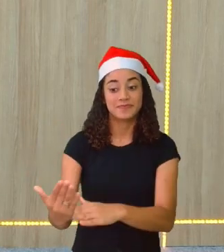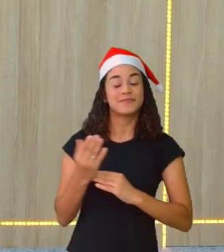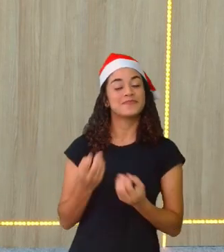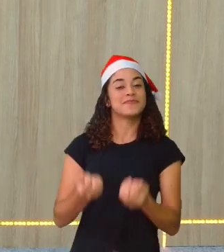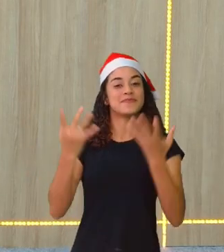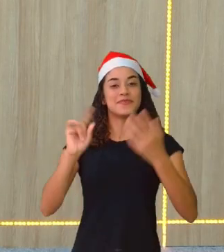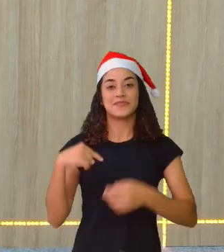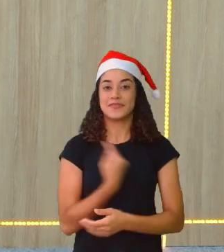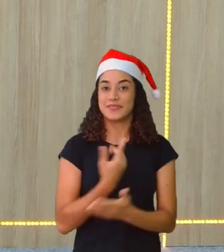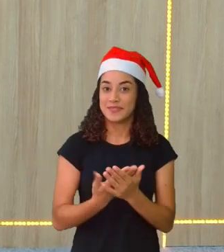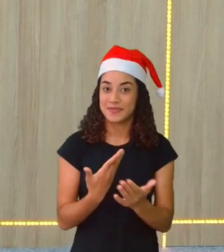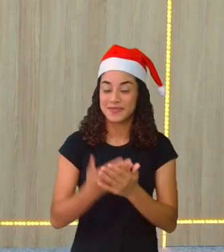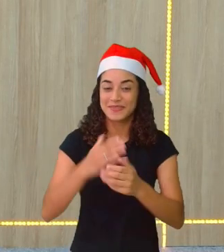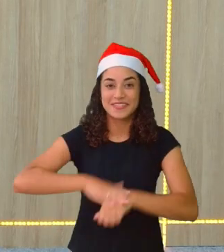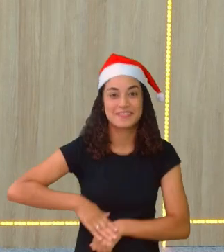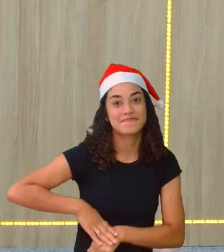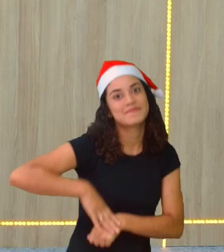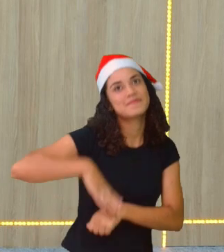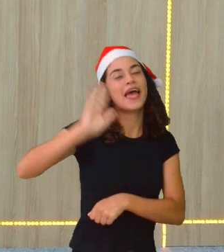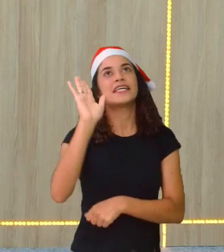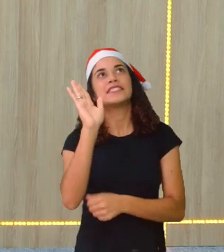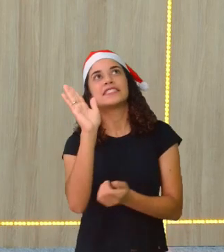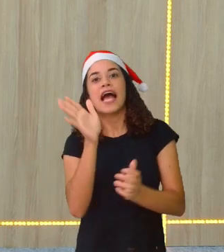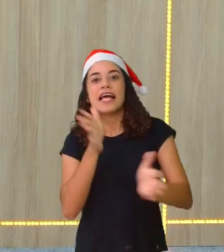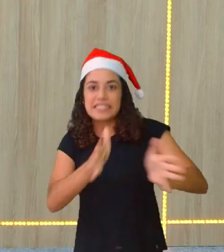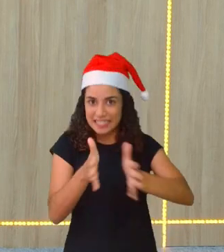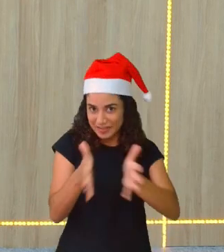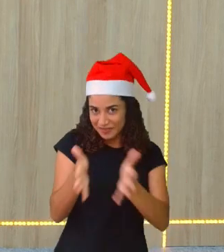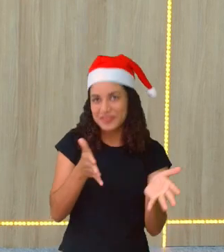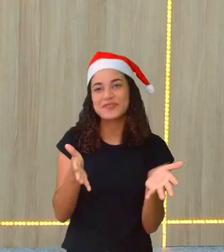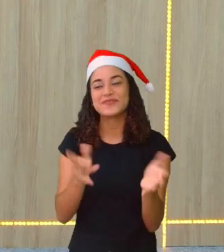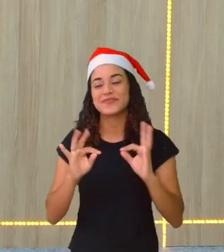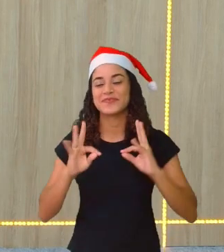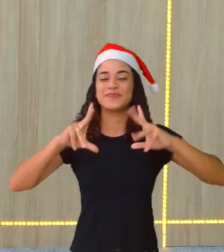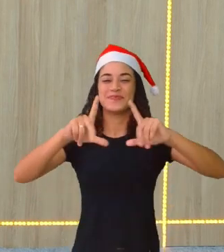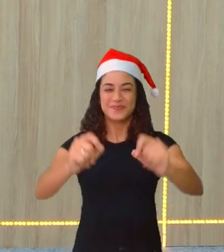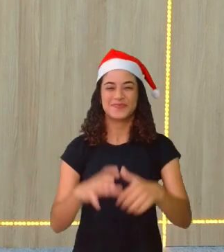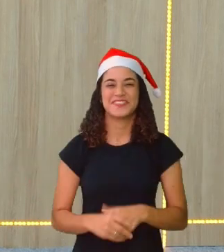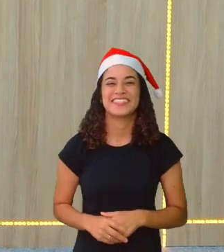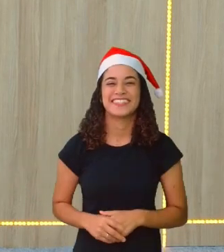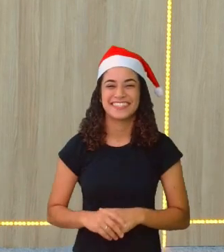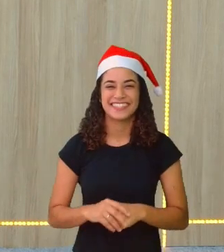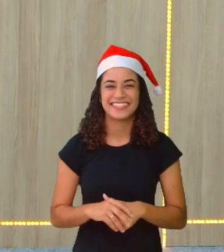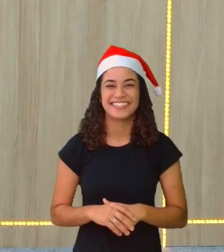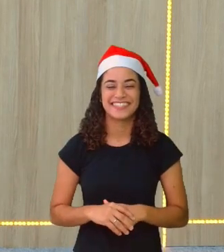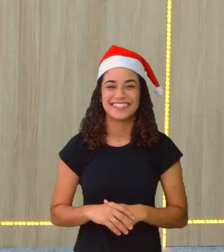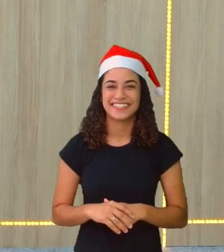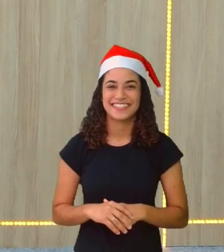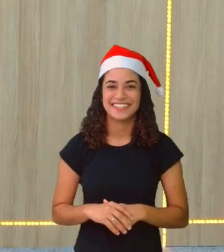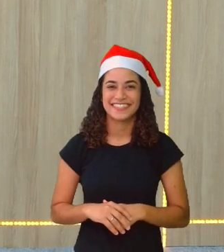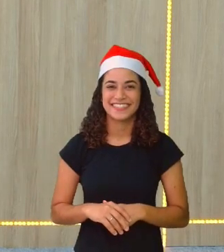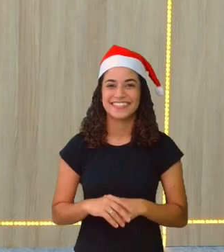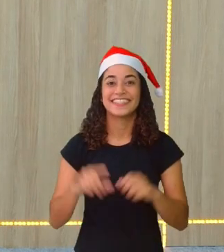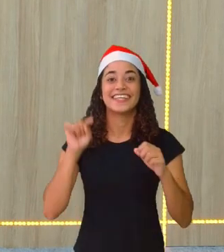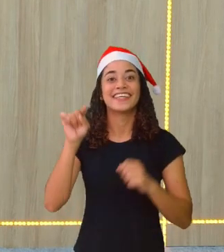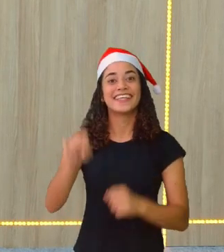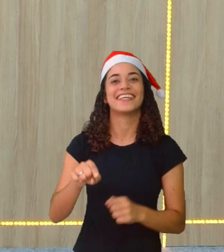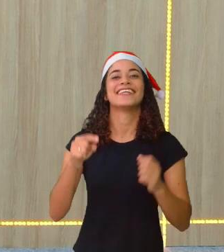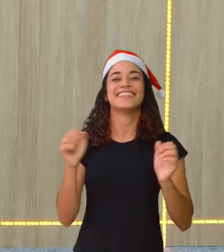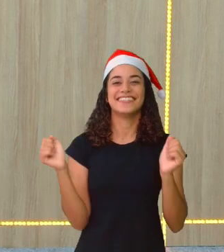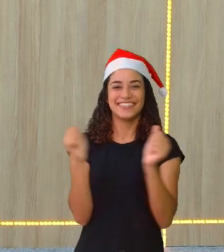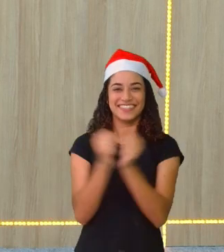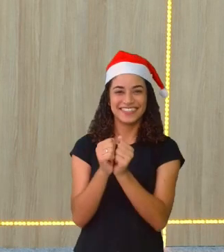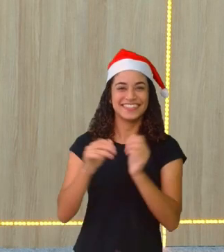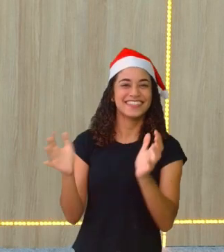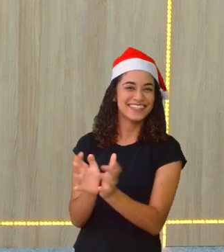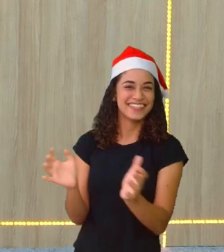que nossa aula se torne mais acessível para todos e todas. Aí ela que junto com toda a equipe